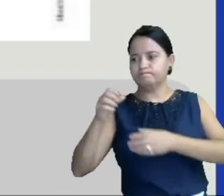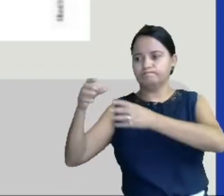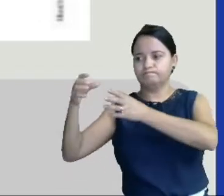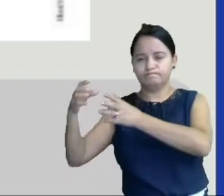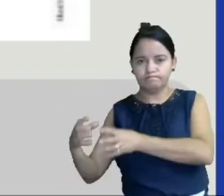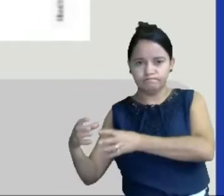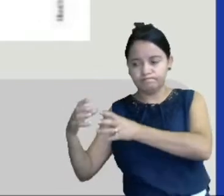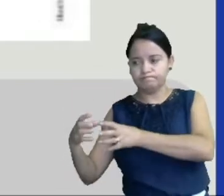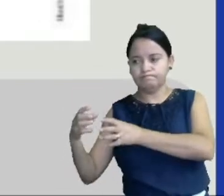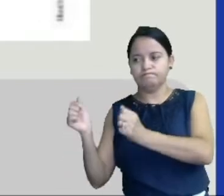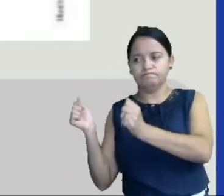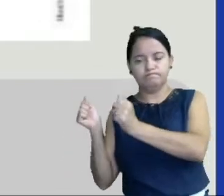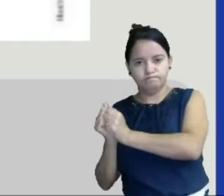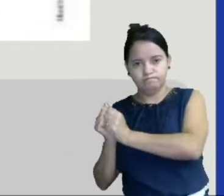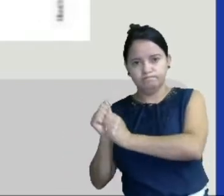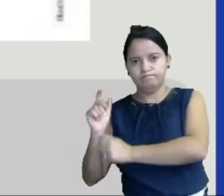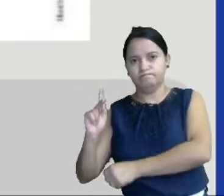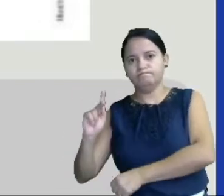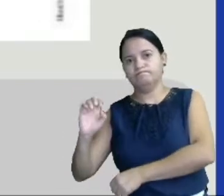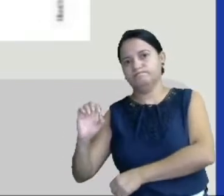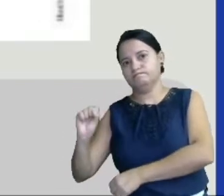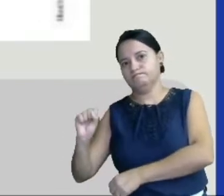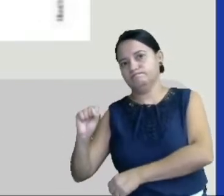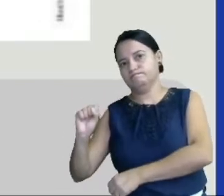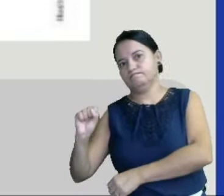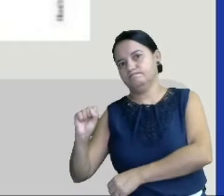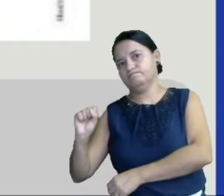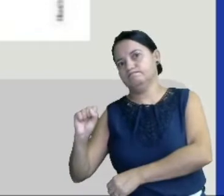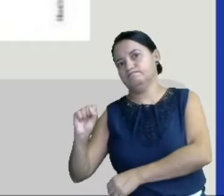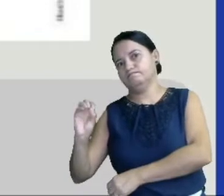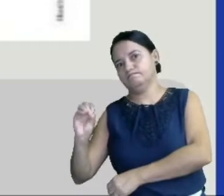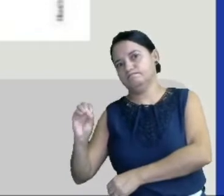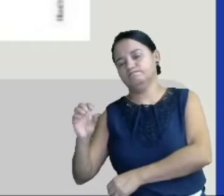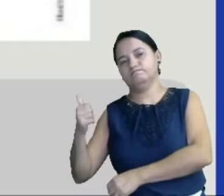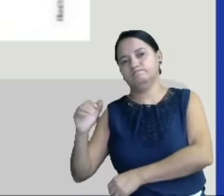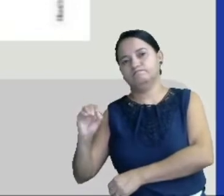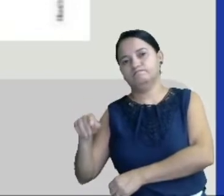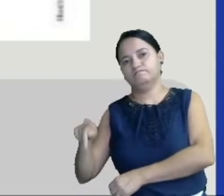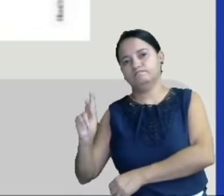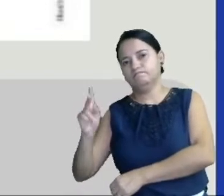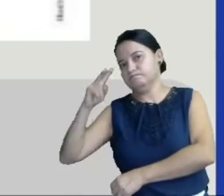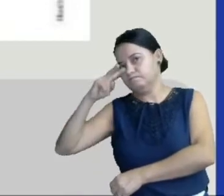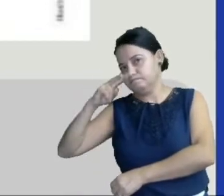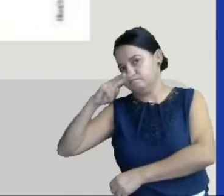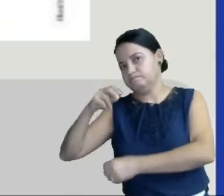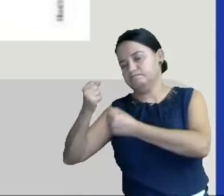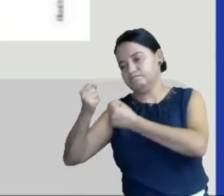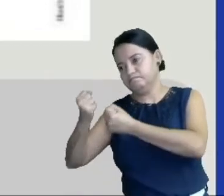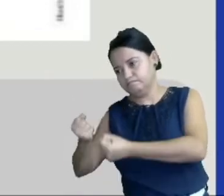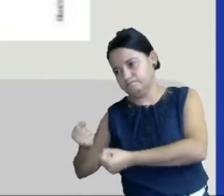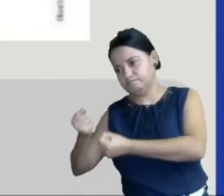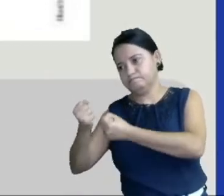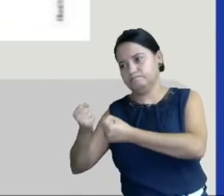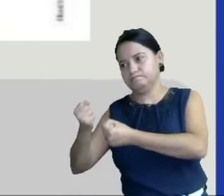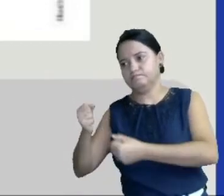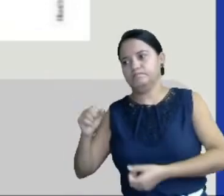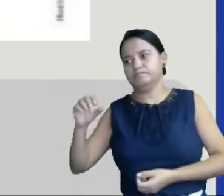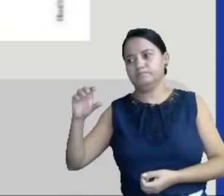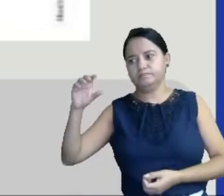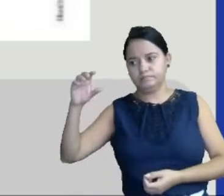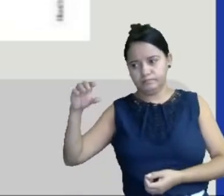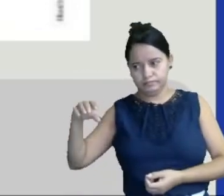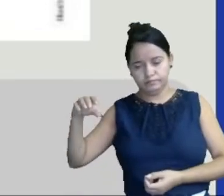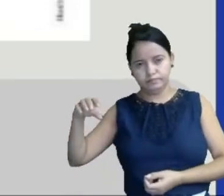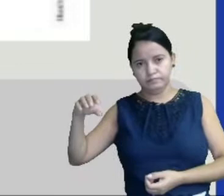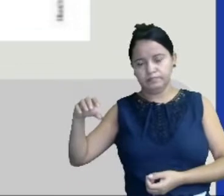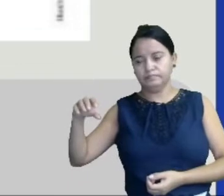supondo que elas têm o mesmo peso da tendo mesmo peso vai se manter em equilíbrio mas